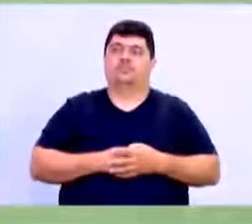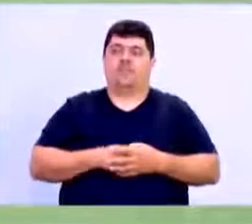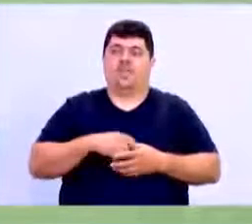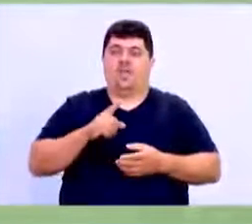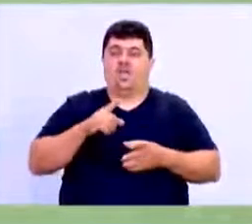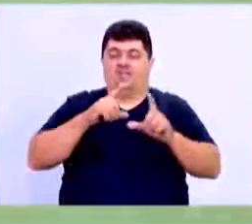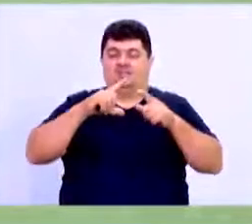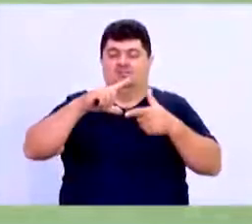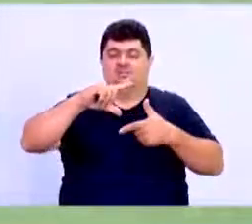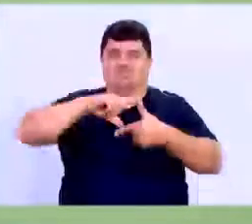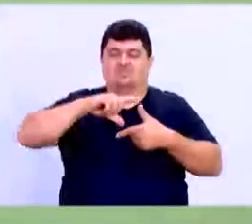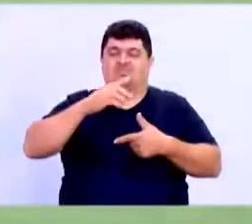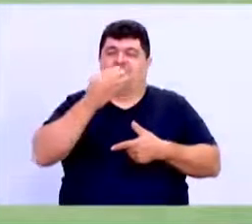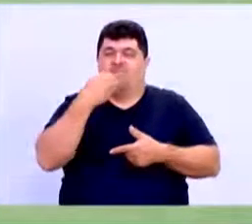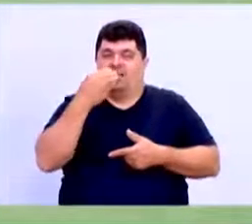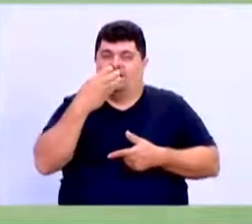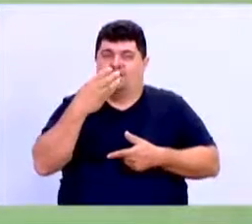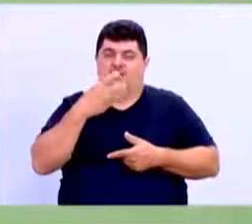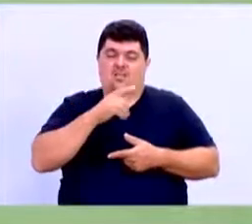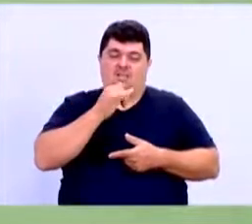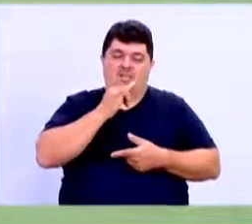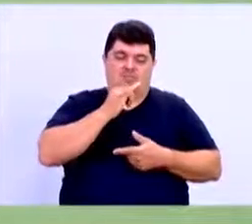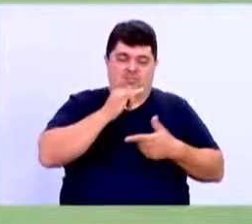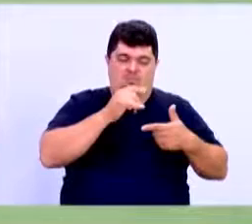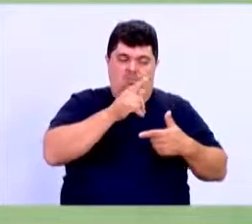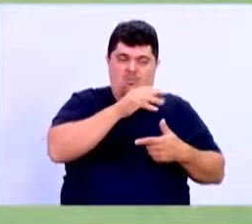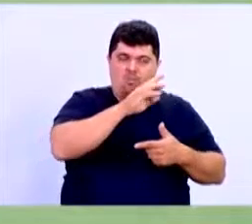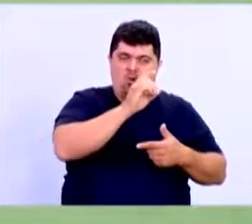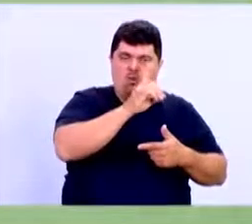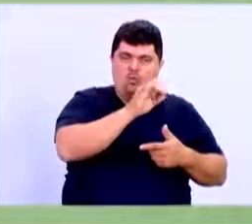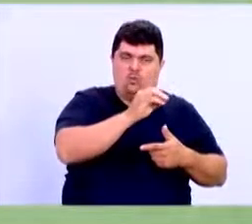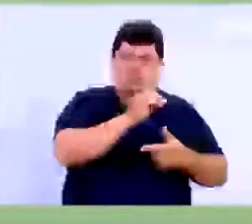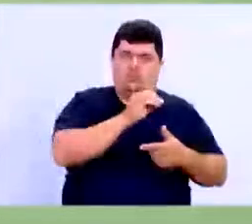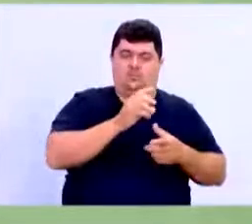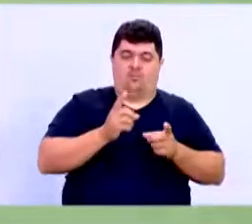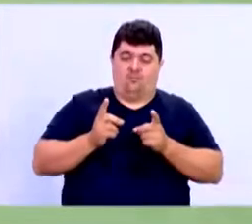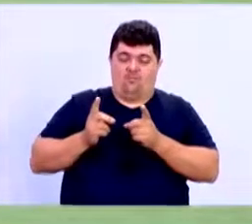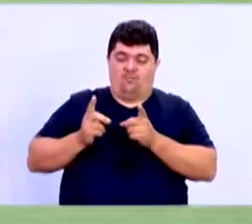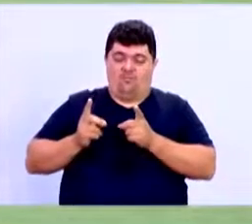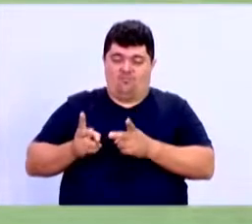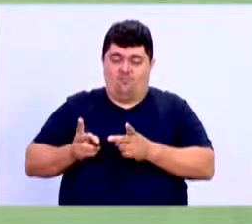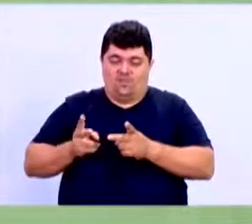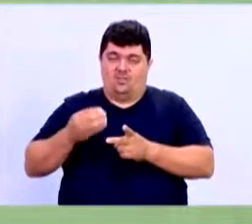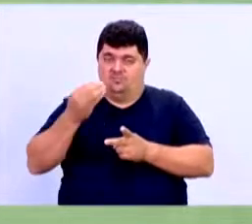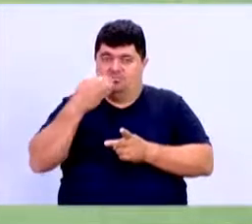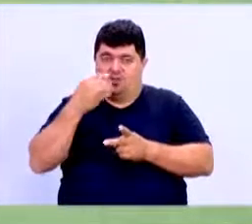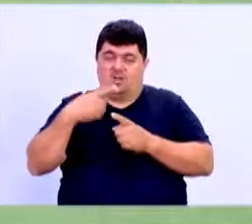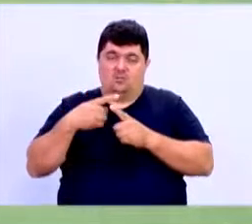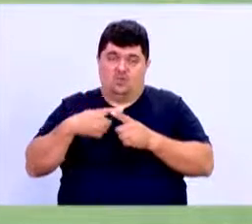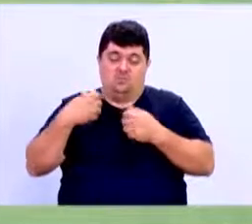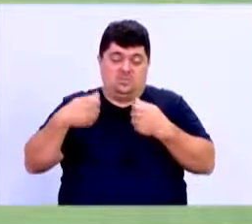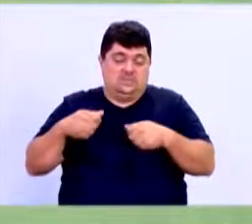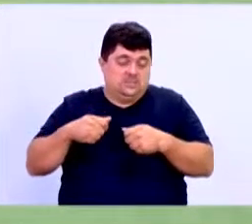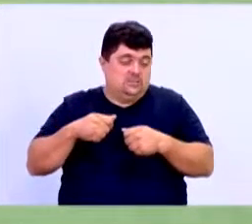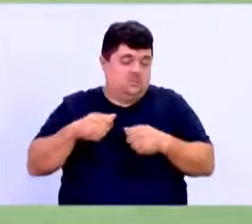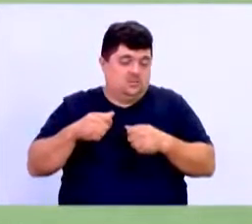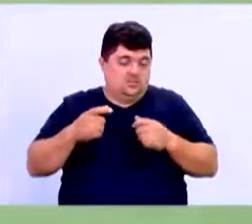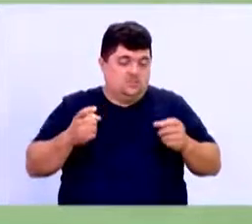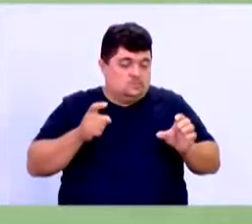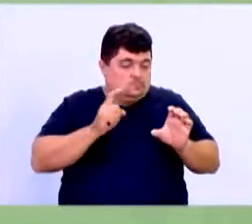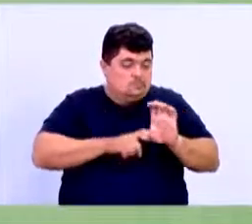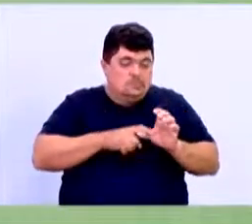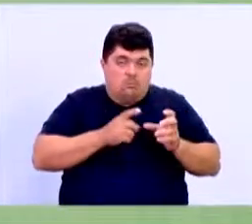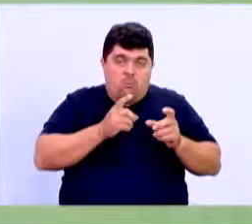entidades fracas. Então, se lá eu tinha o produto, né, a entidade venda já é uma entidade fraca, porque ela depende da